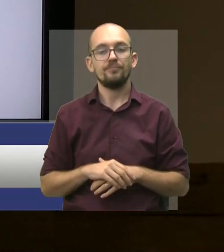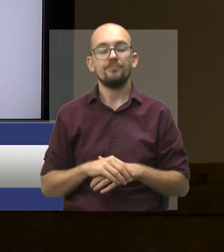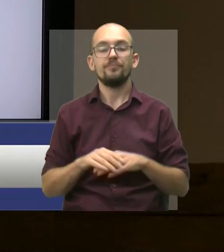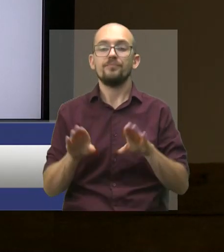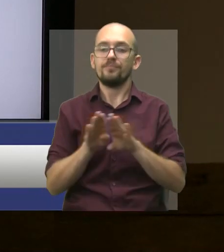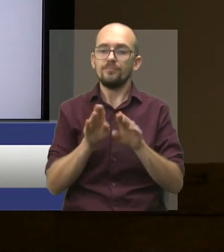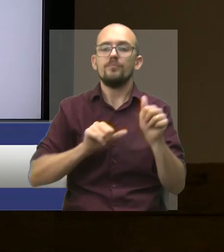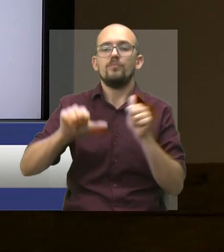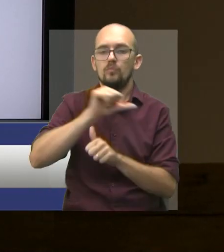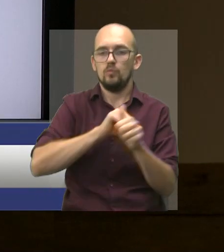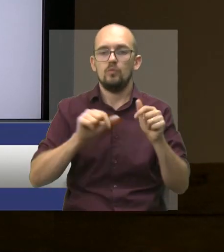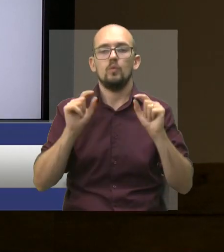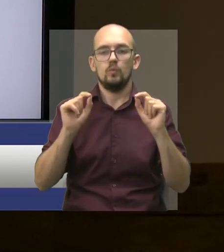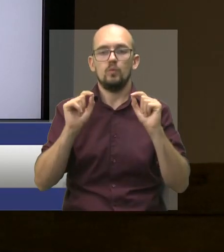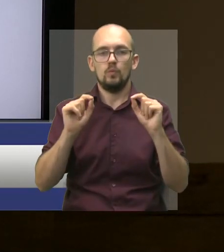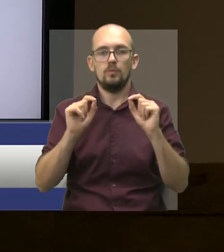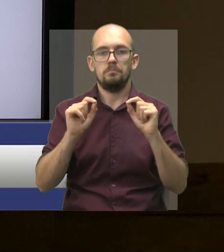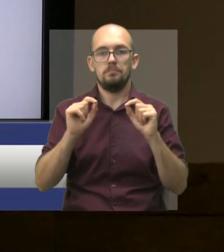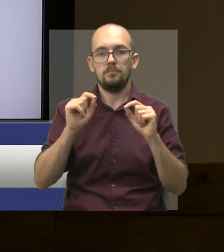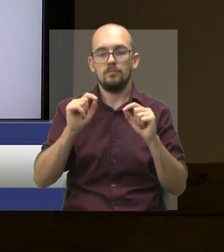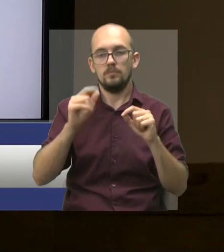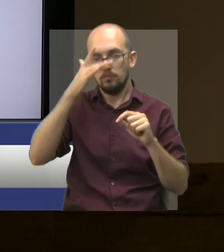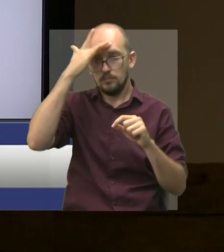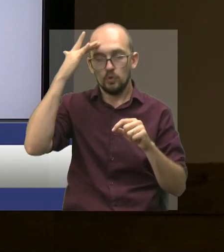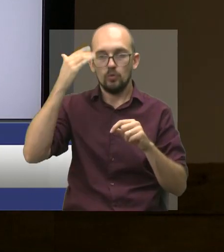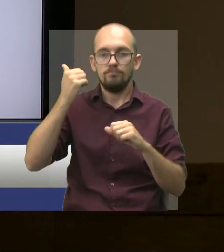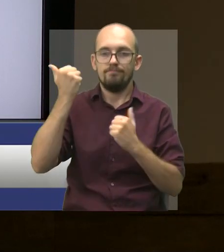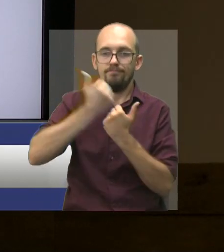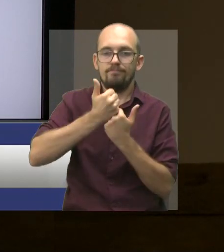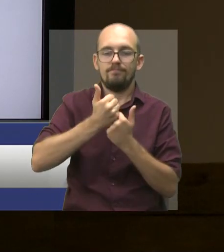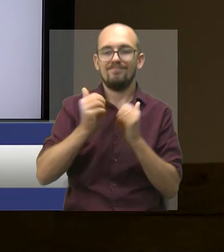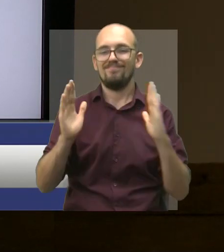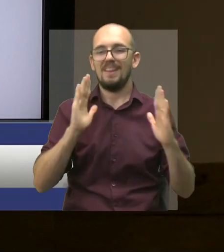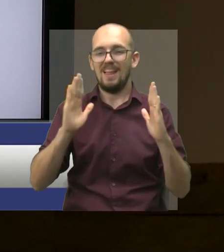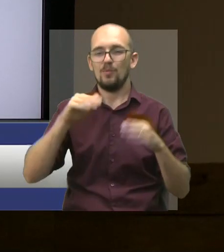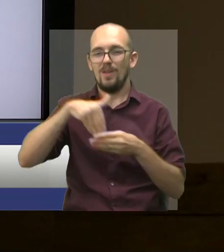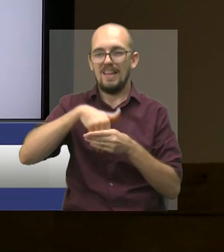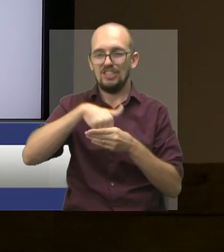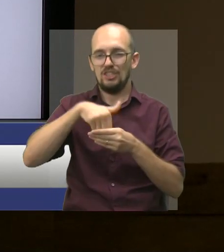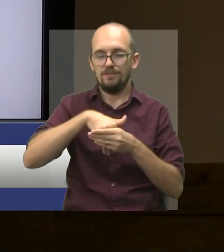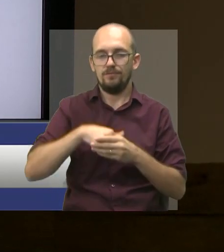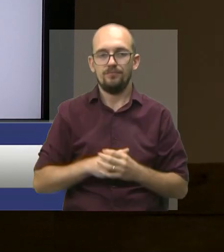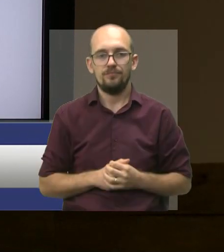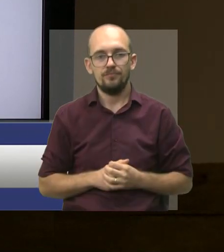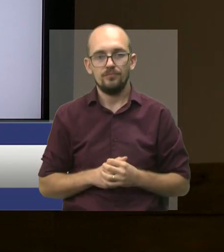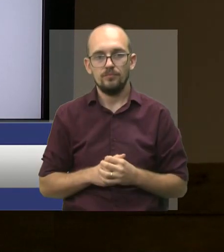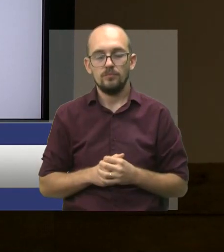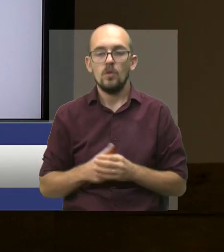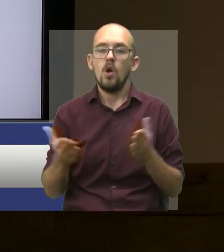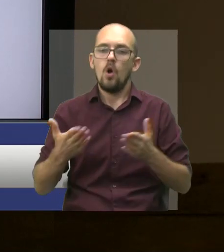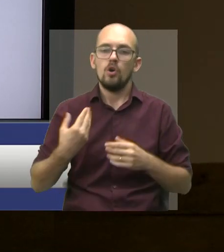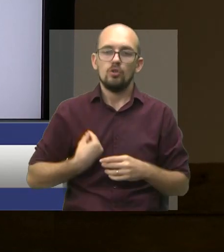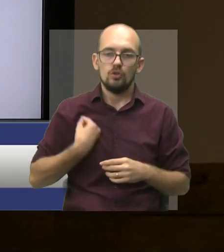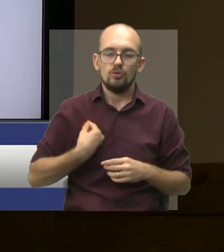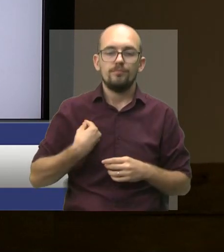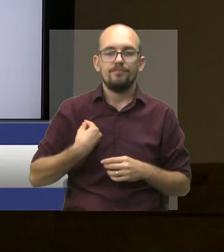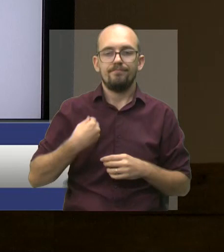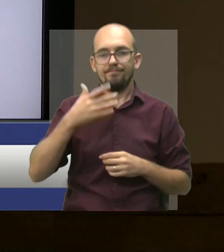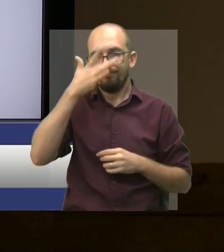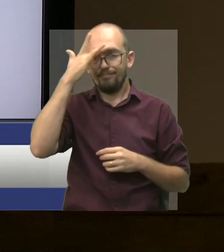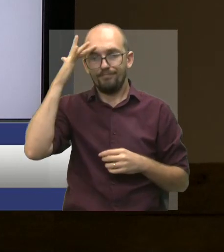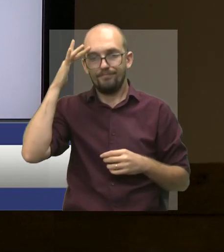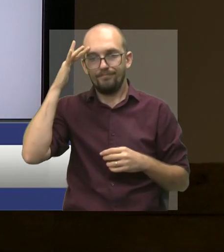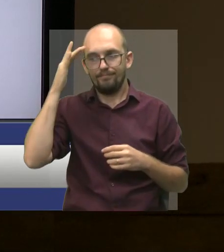mudanças para os titulares de mandados eletivos. Atualmente, os titulares de mandados